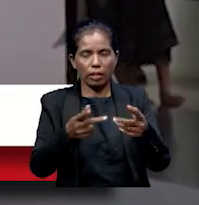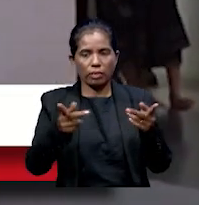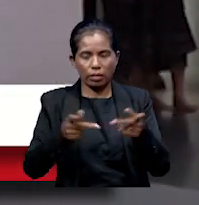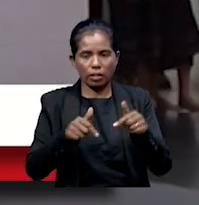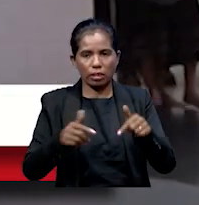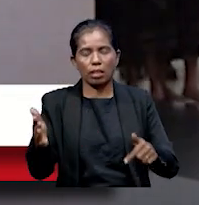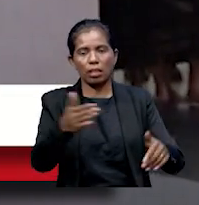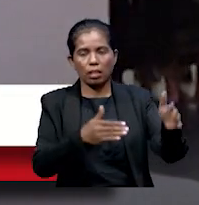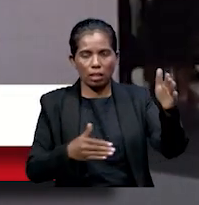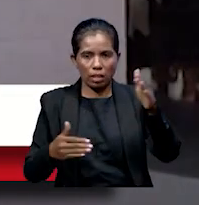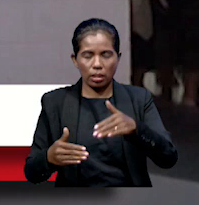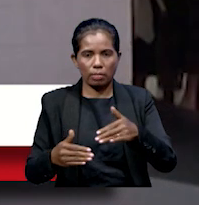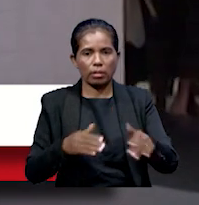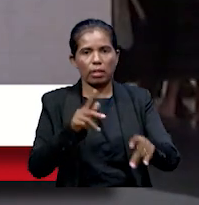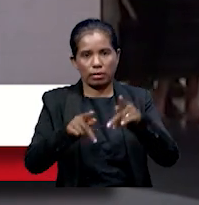alibur